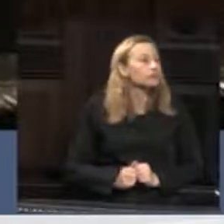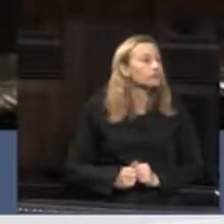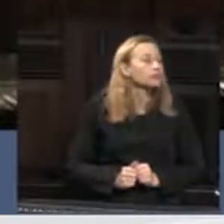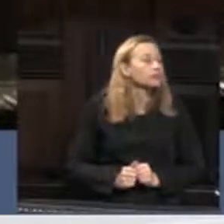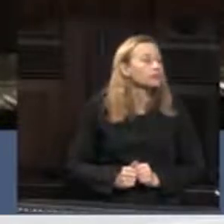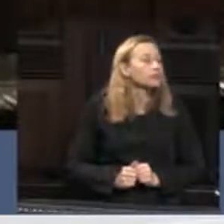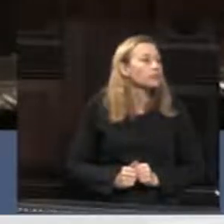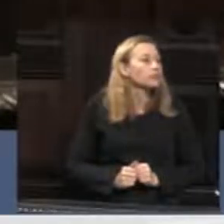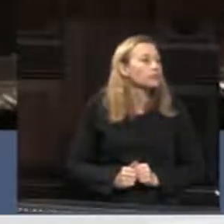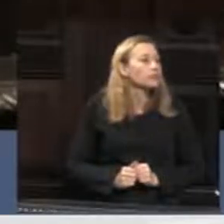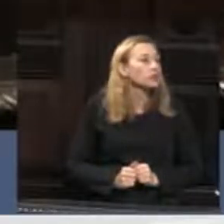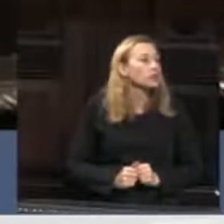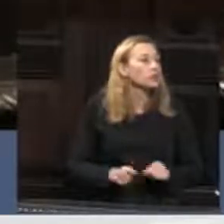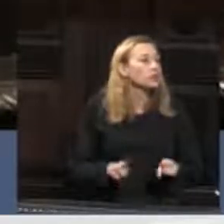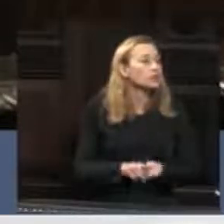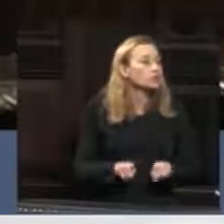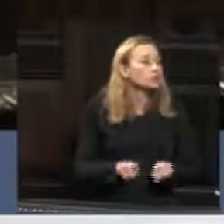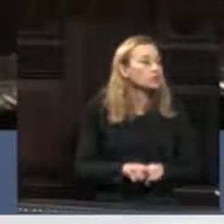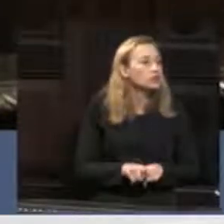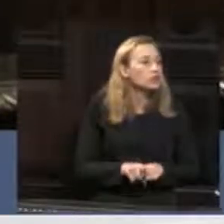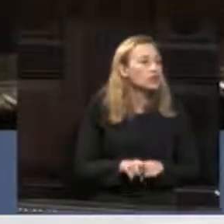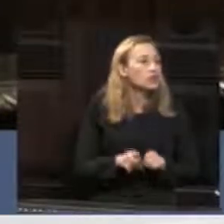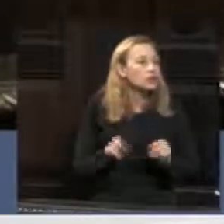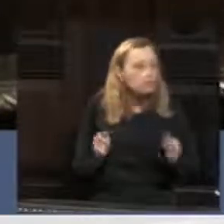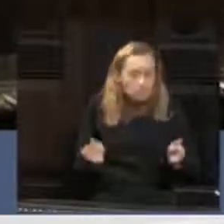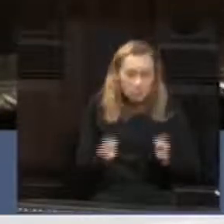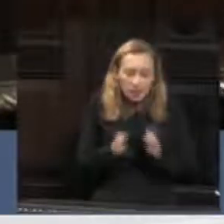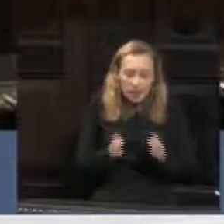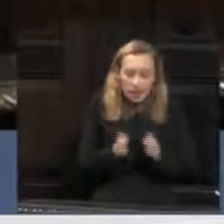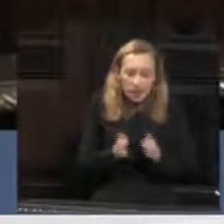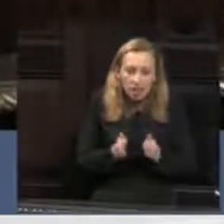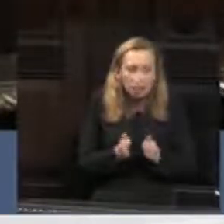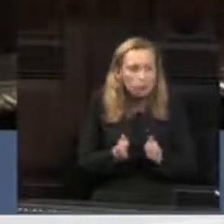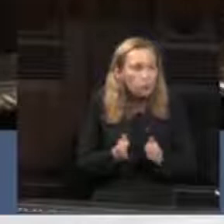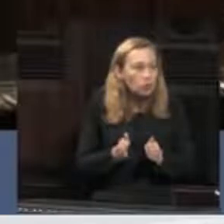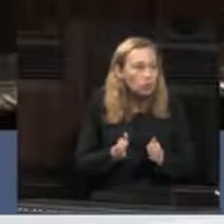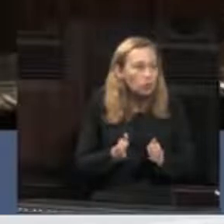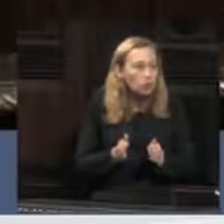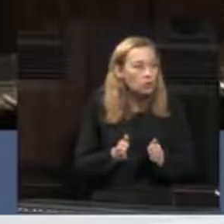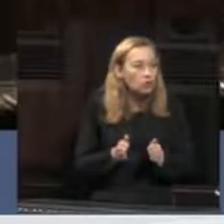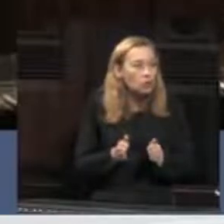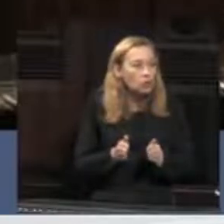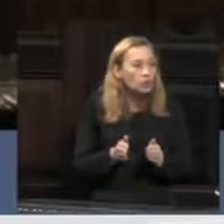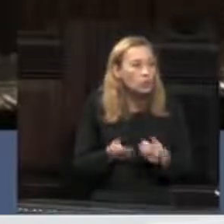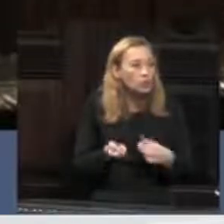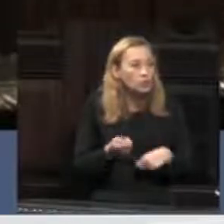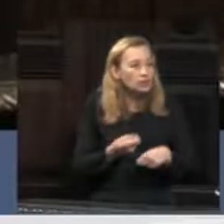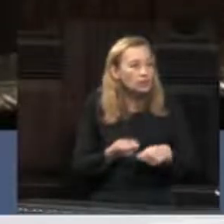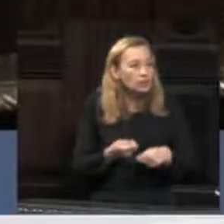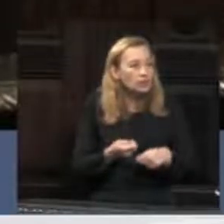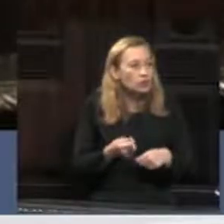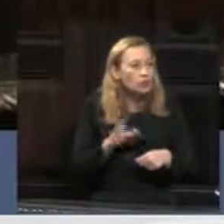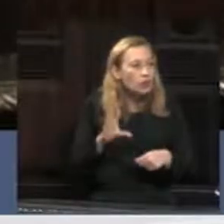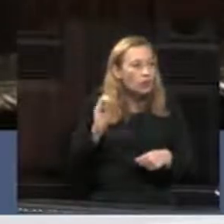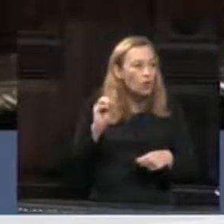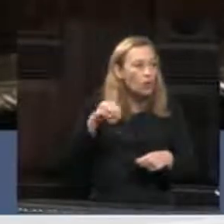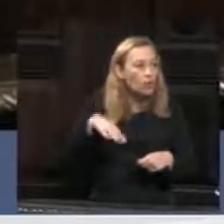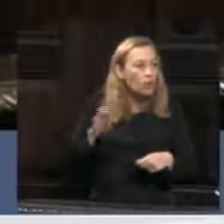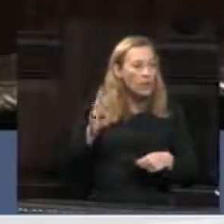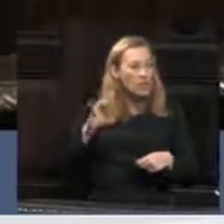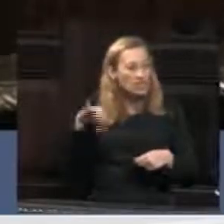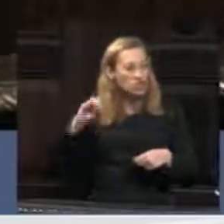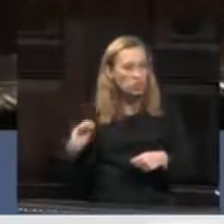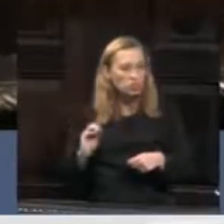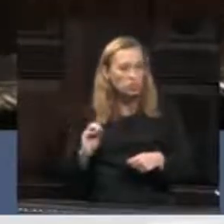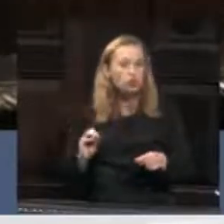São os pequenos comércios, como já aqui a querida deputada Marta Rocha